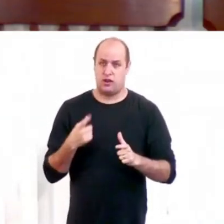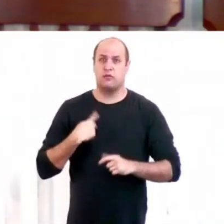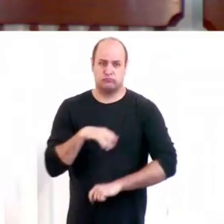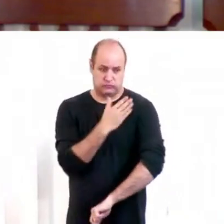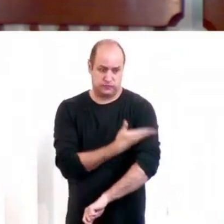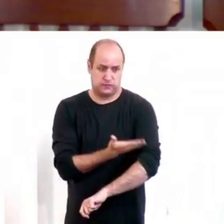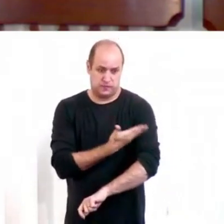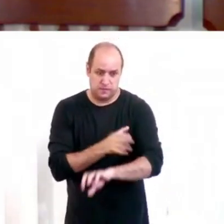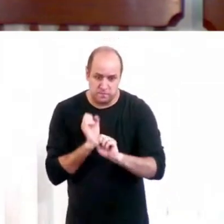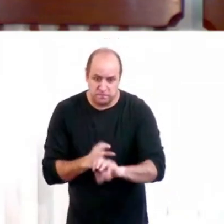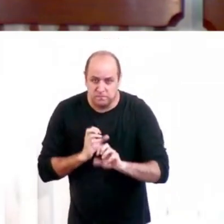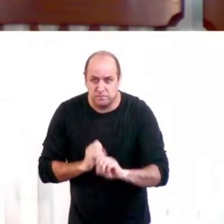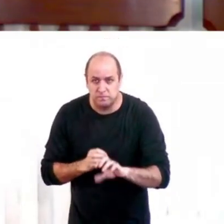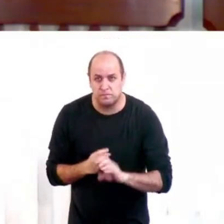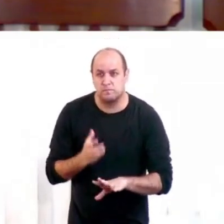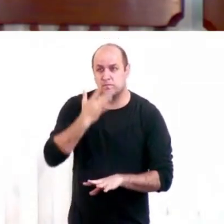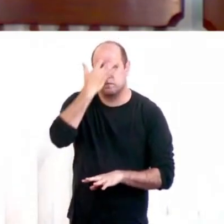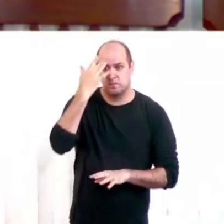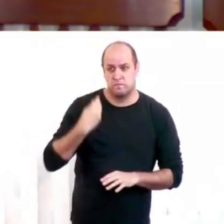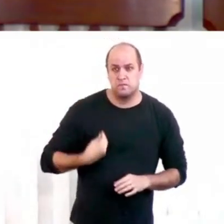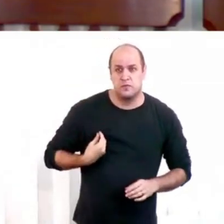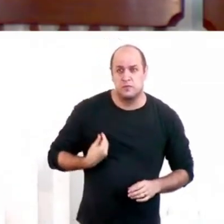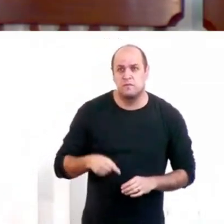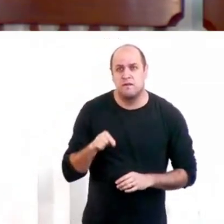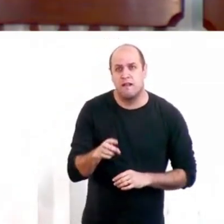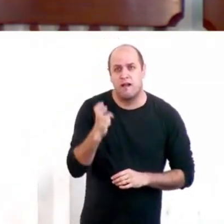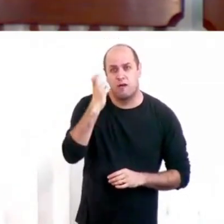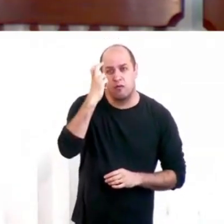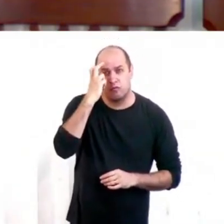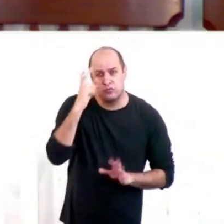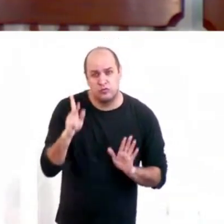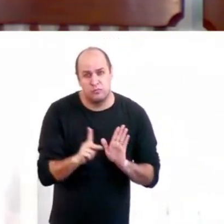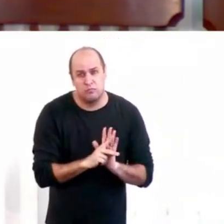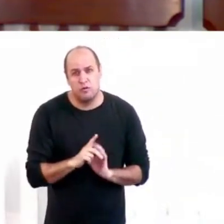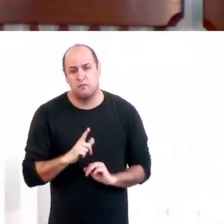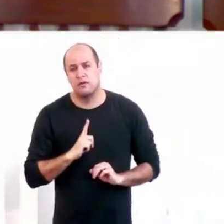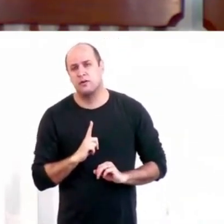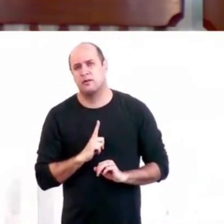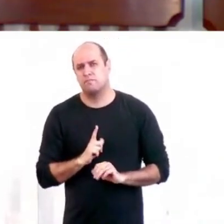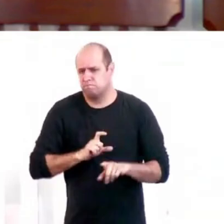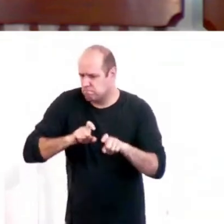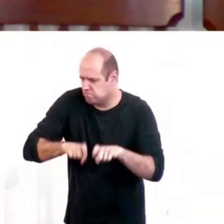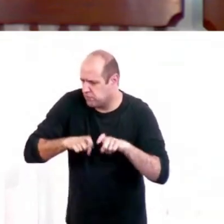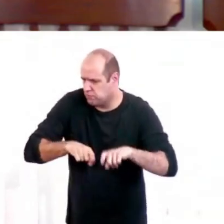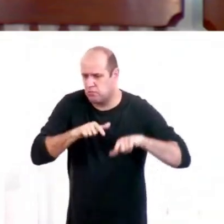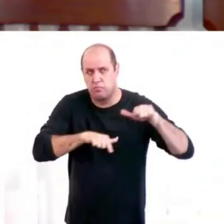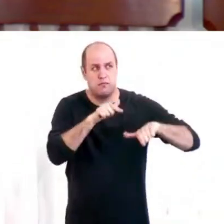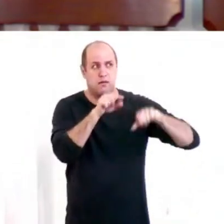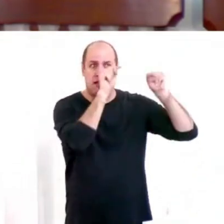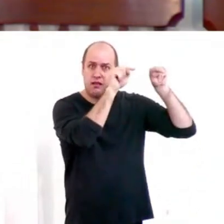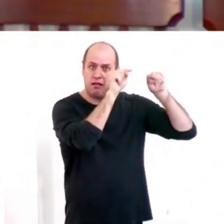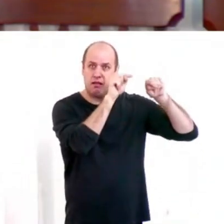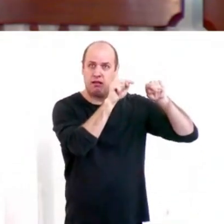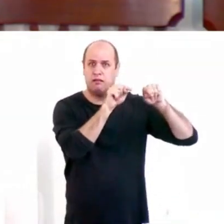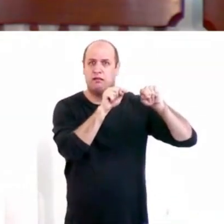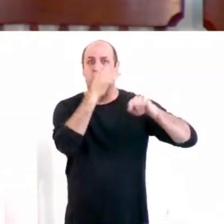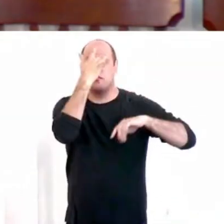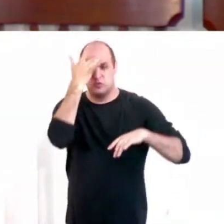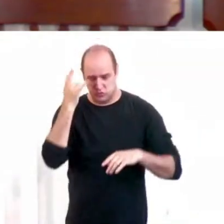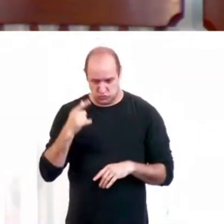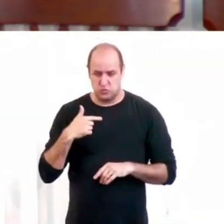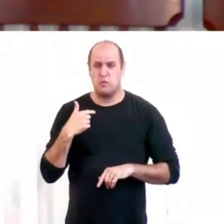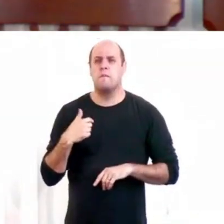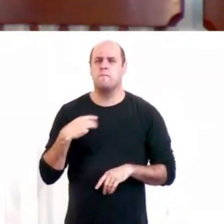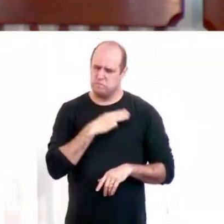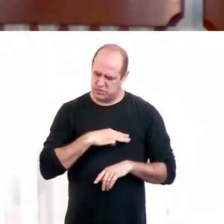eles, pessoas que estão ali vivendo da cultura deles, da agricultura, e eles estão sendo os missionários. E nós como igreja